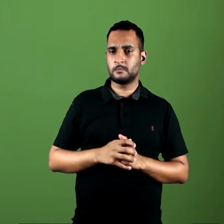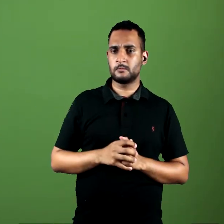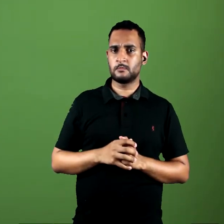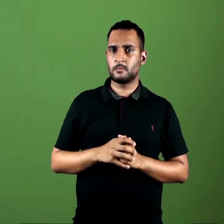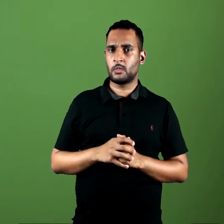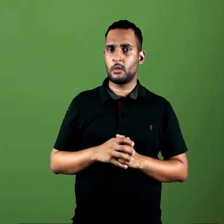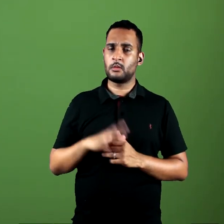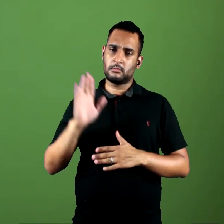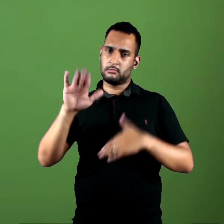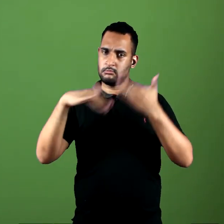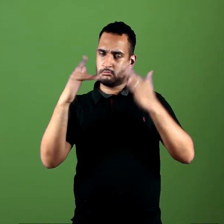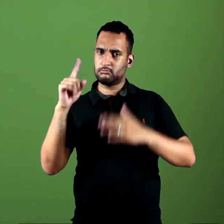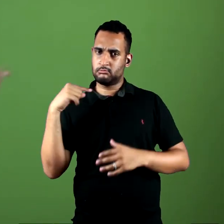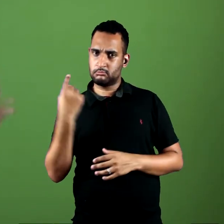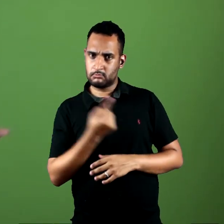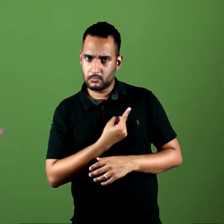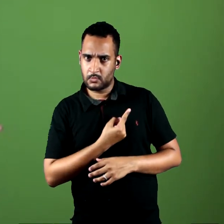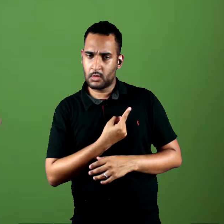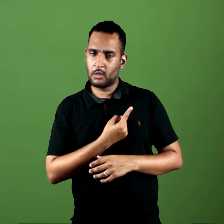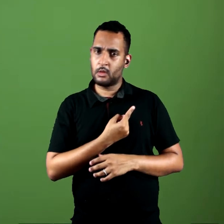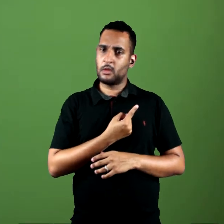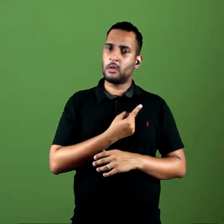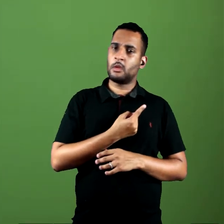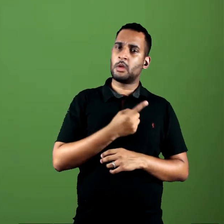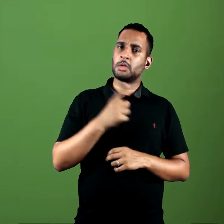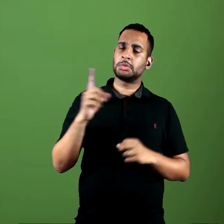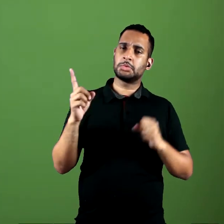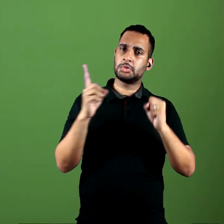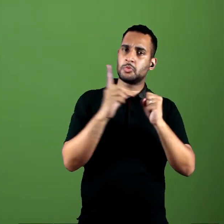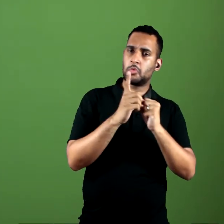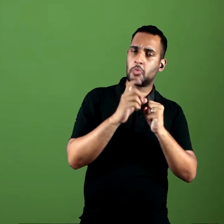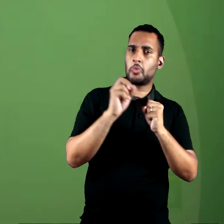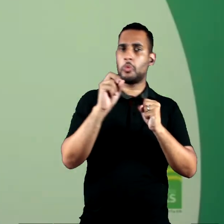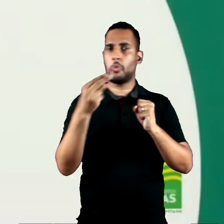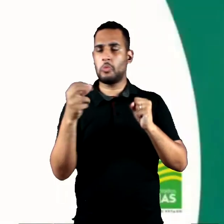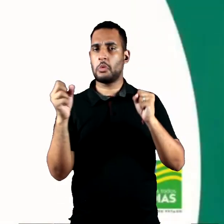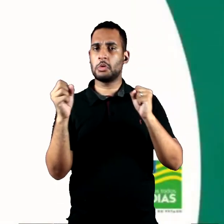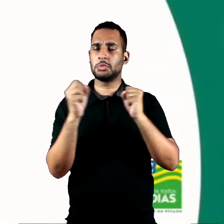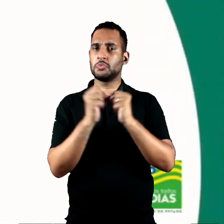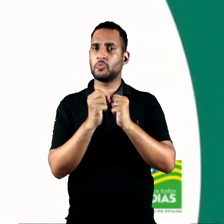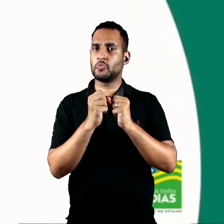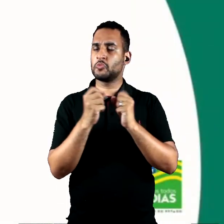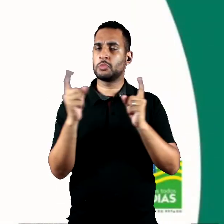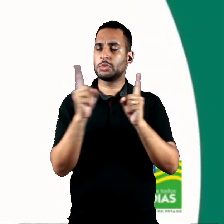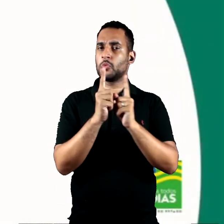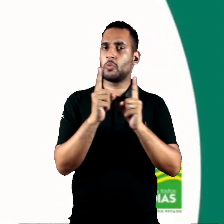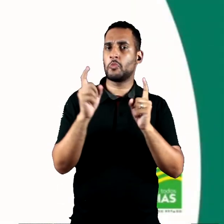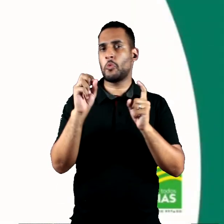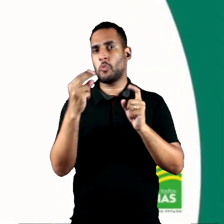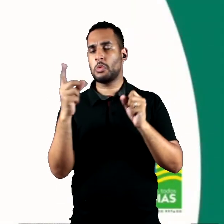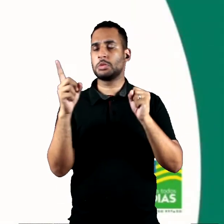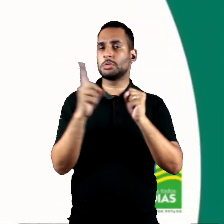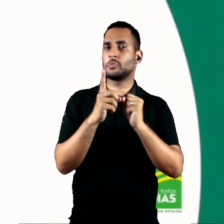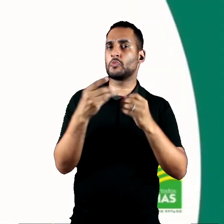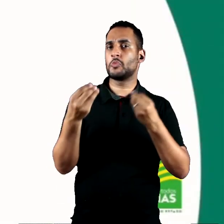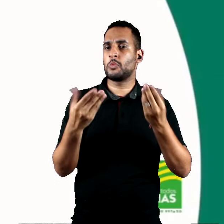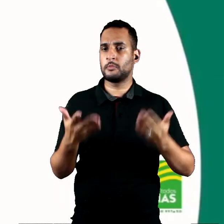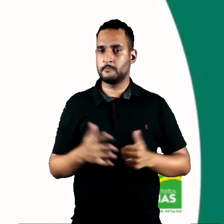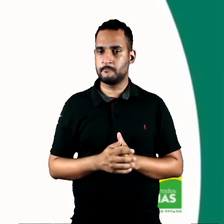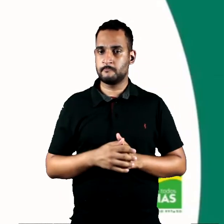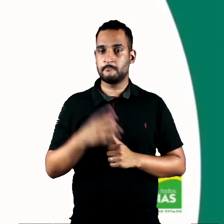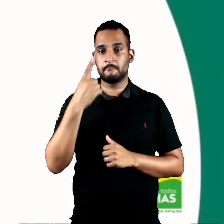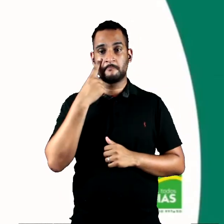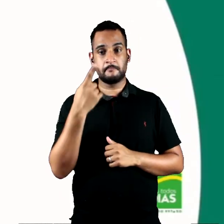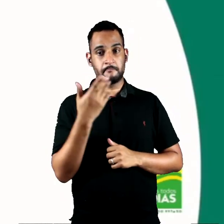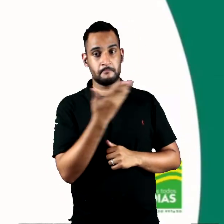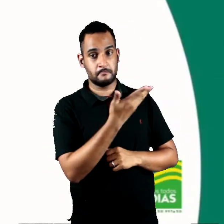nosso desenvolvimento é sincrônico ou assincrônico? Como é possível observar no